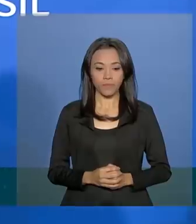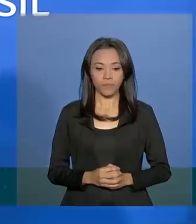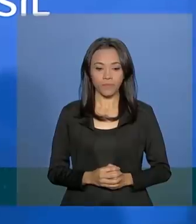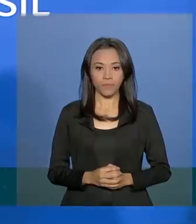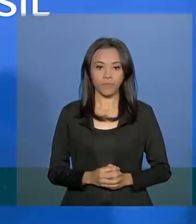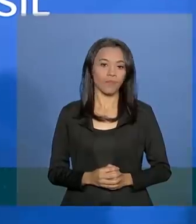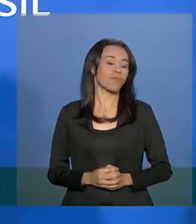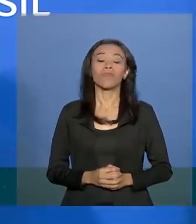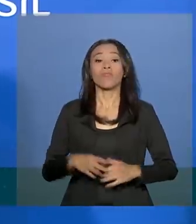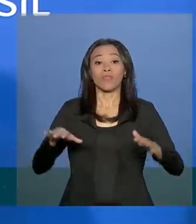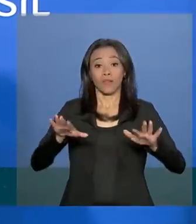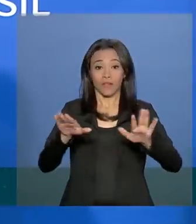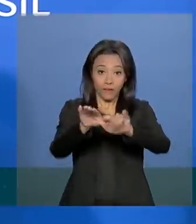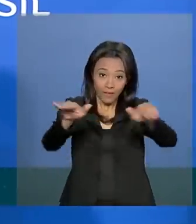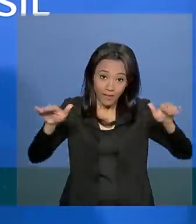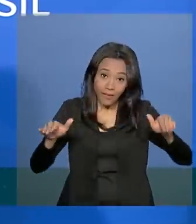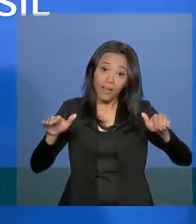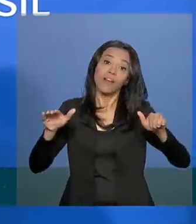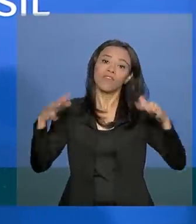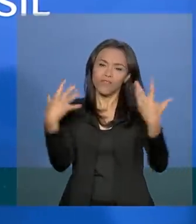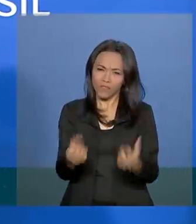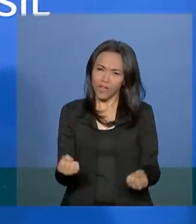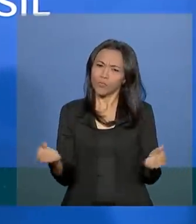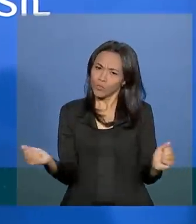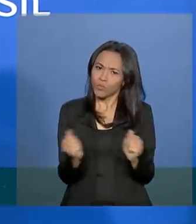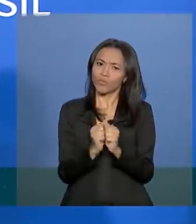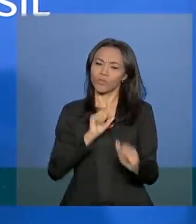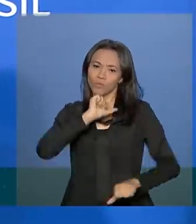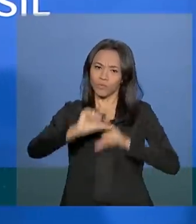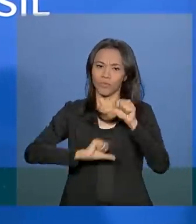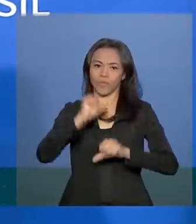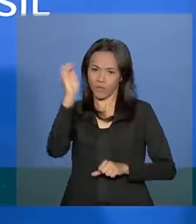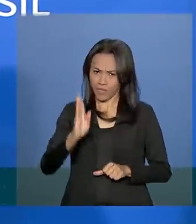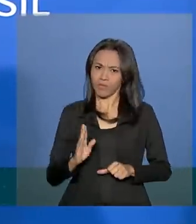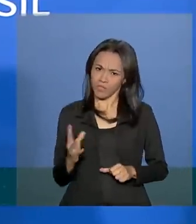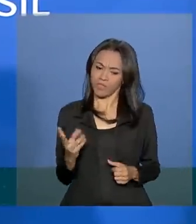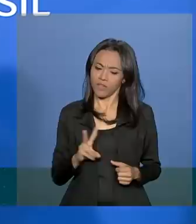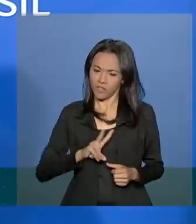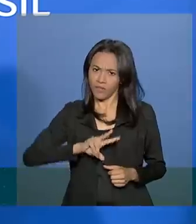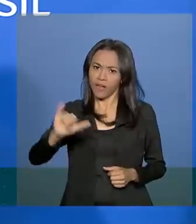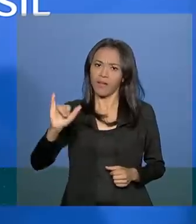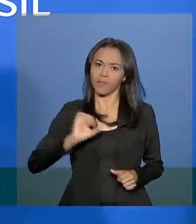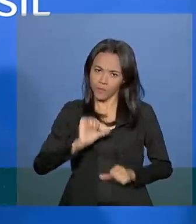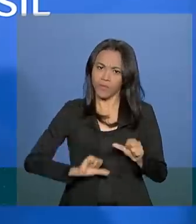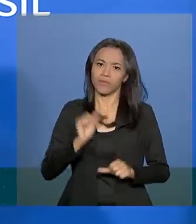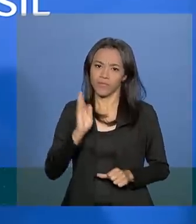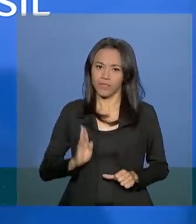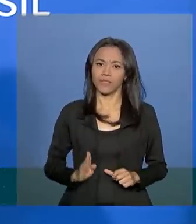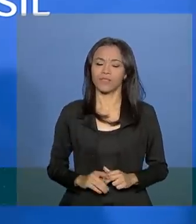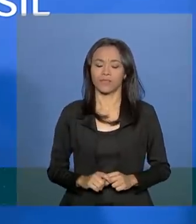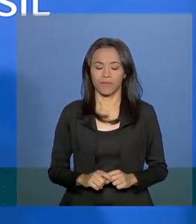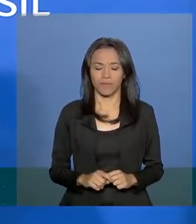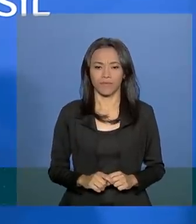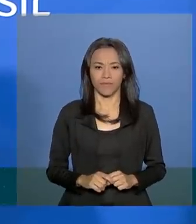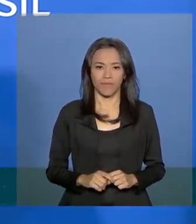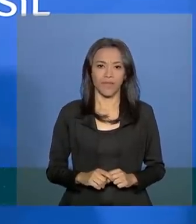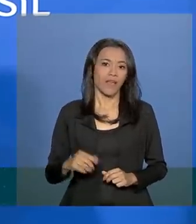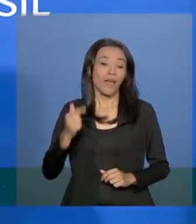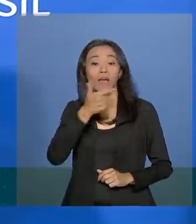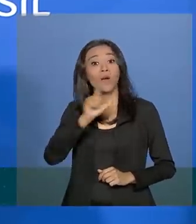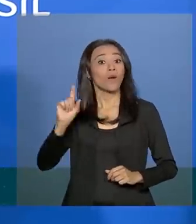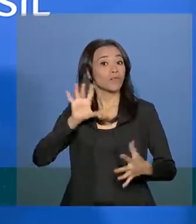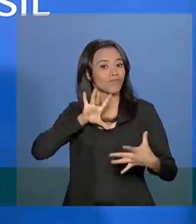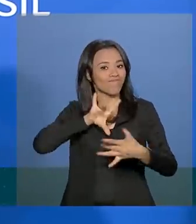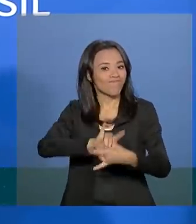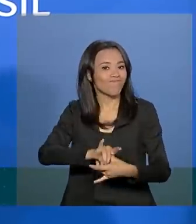pessoal juntos vamos mudar o brasil e ok vamos ao brasil é outra época